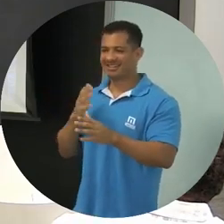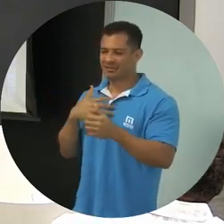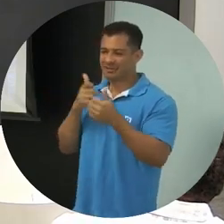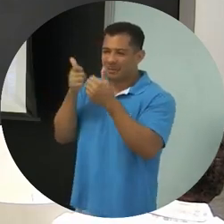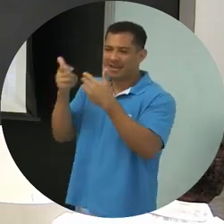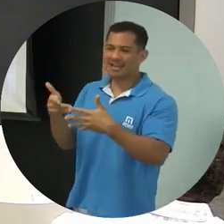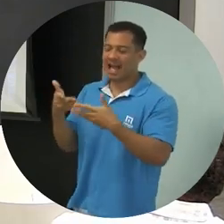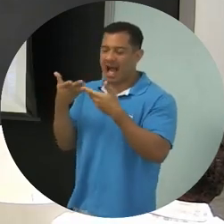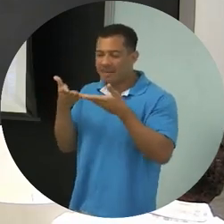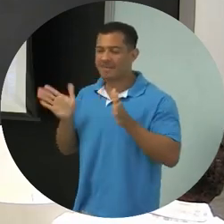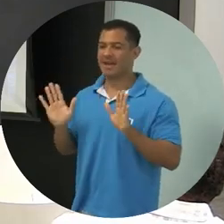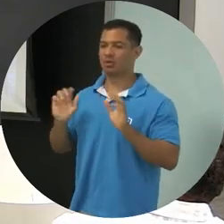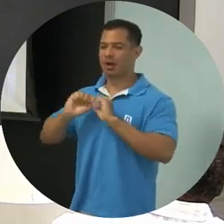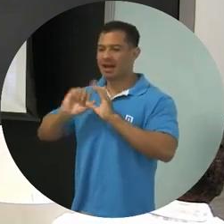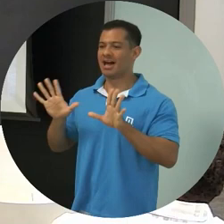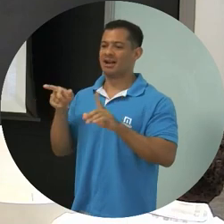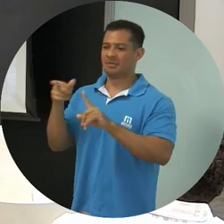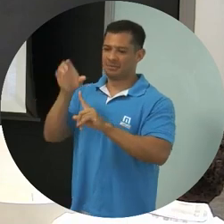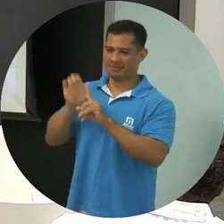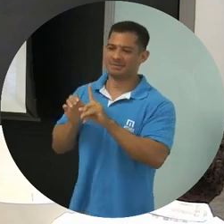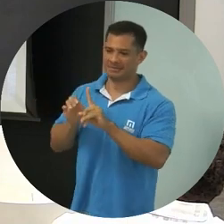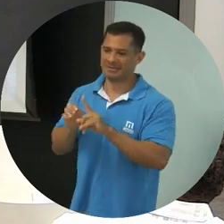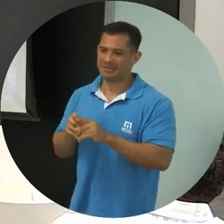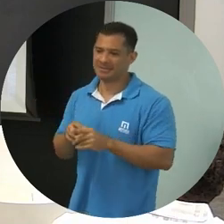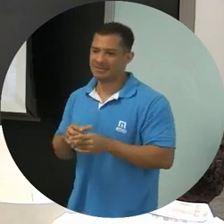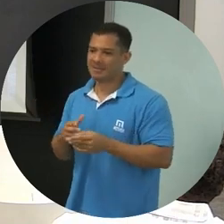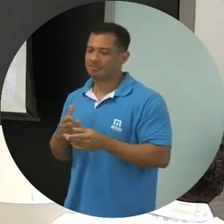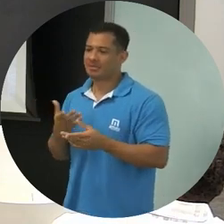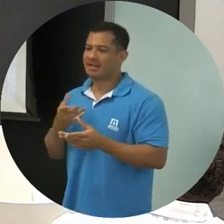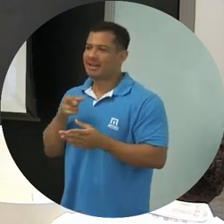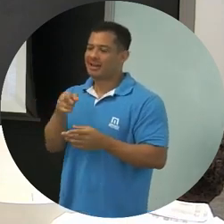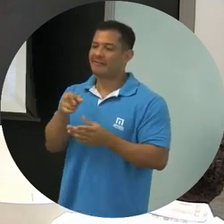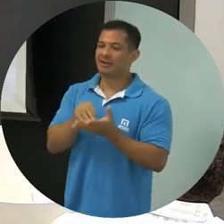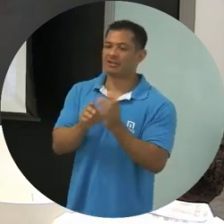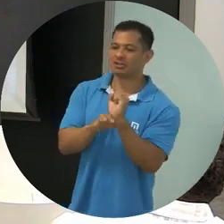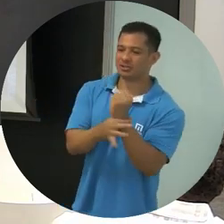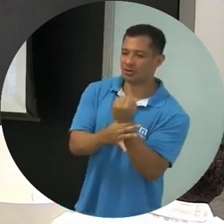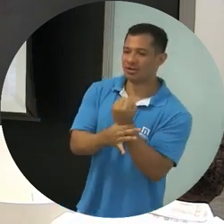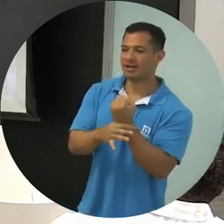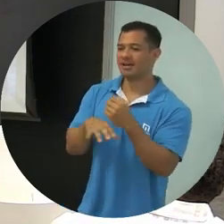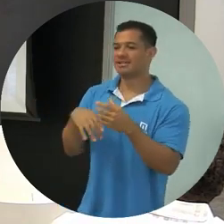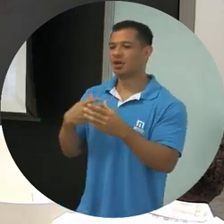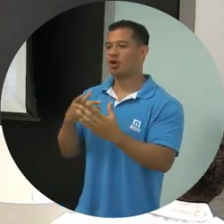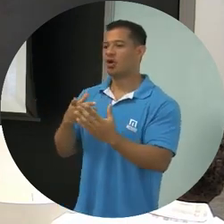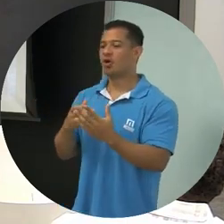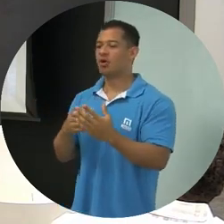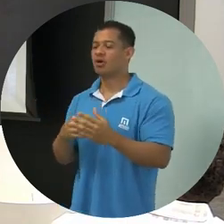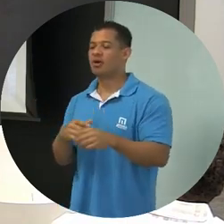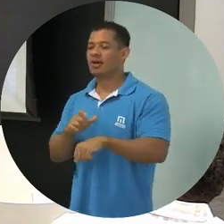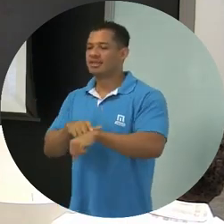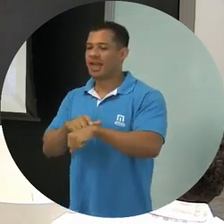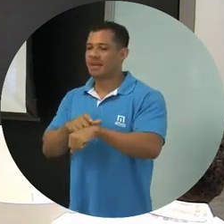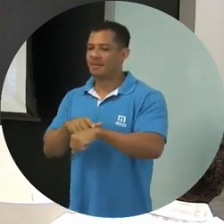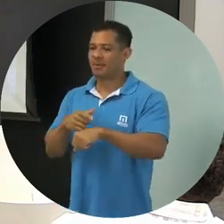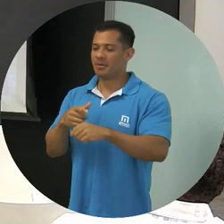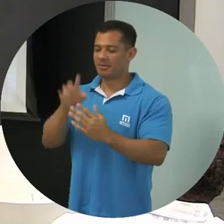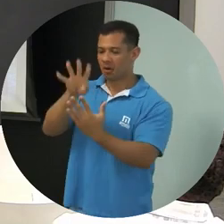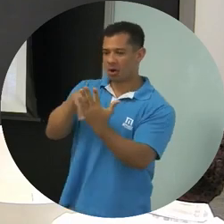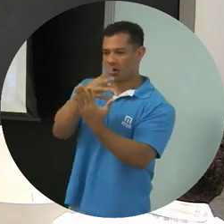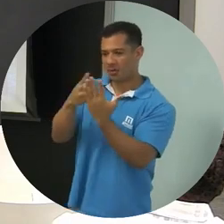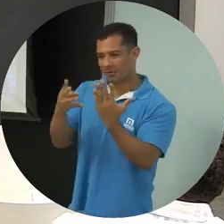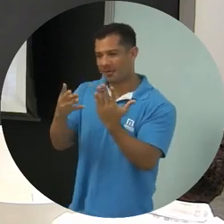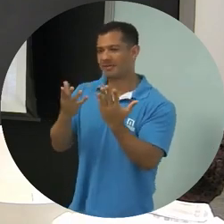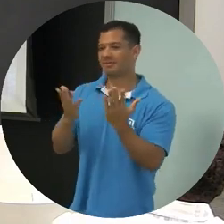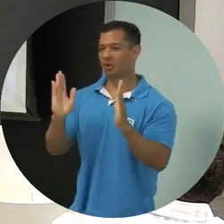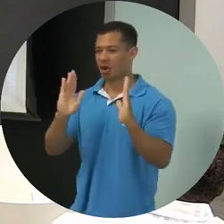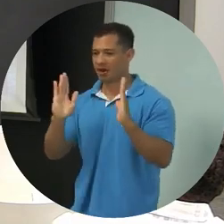sentido econômico, ou de segurança, ou de cronograma, de rapidez, de histograma, o que seja. Então, a